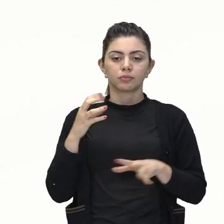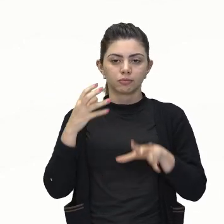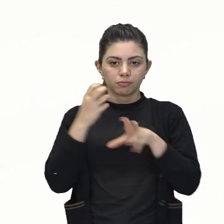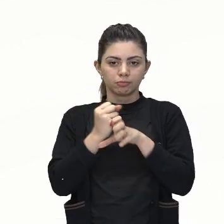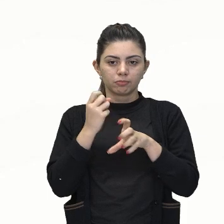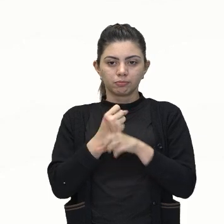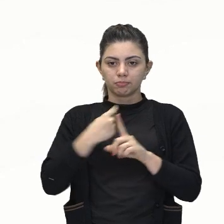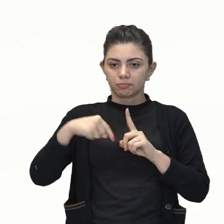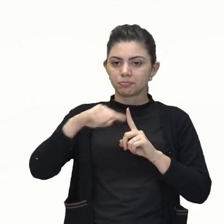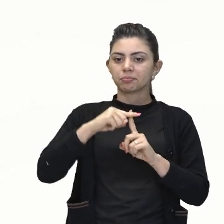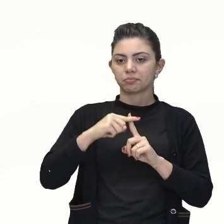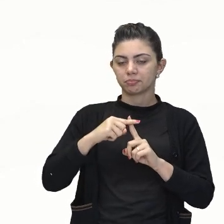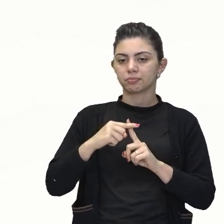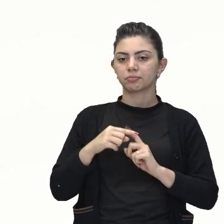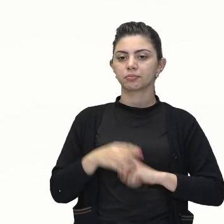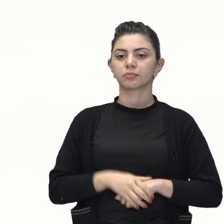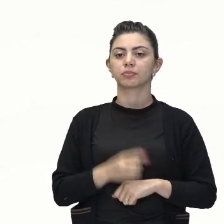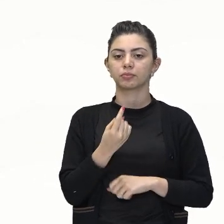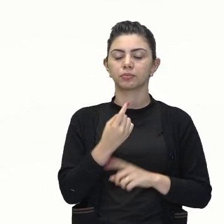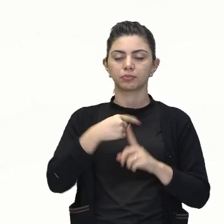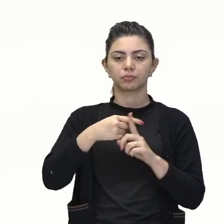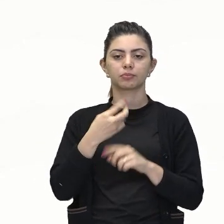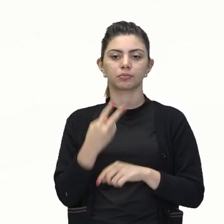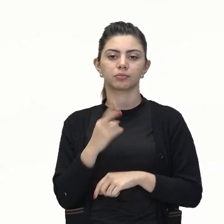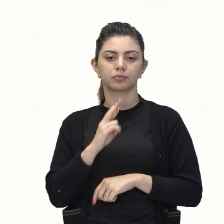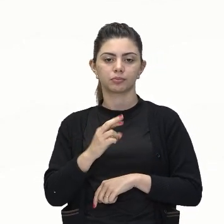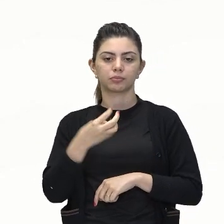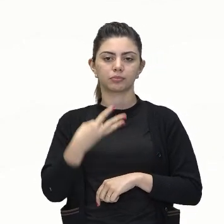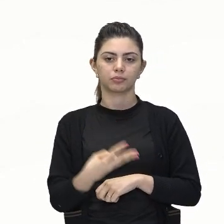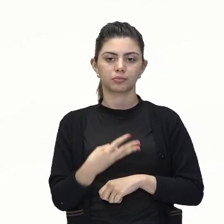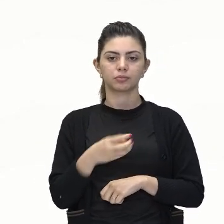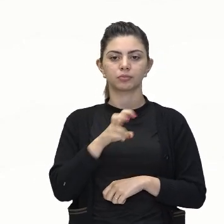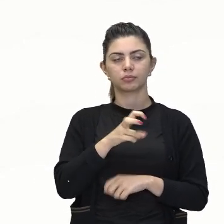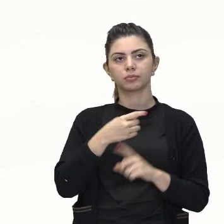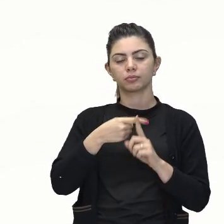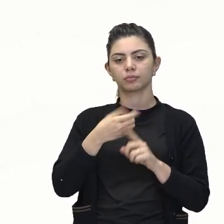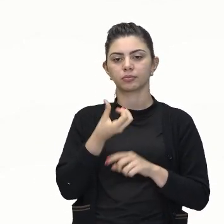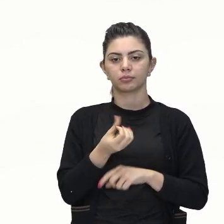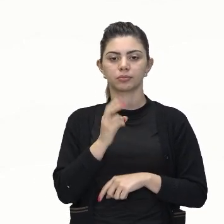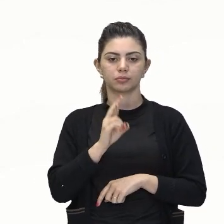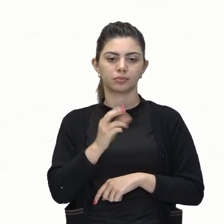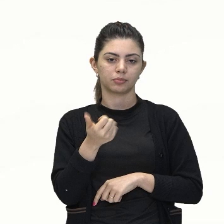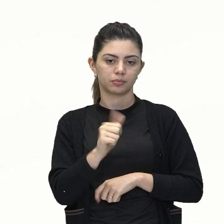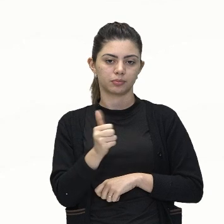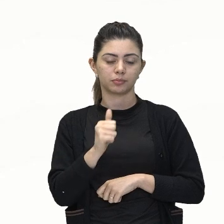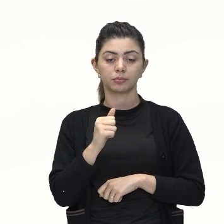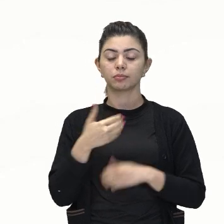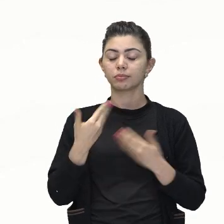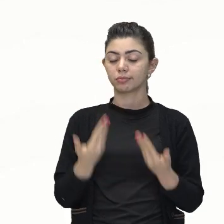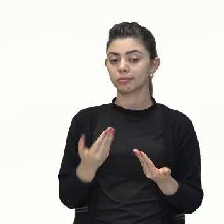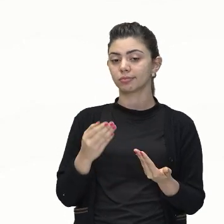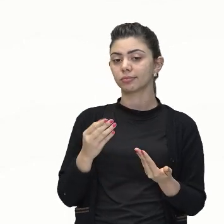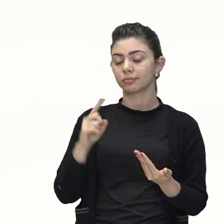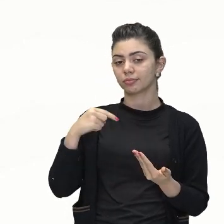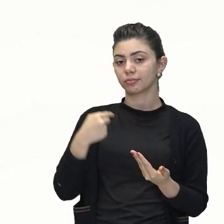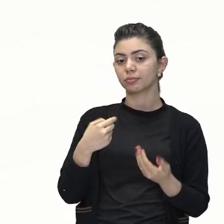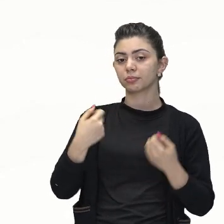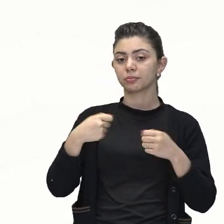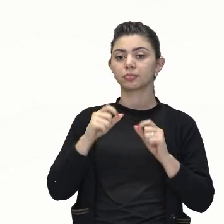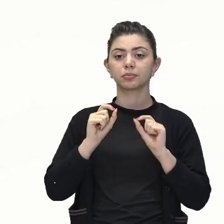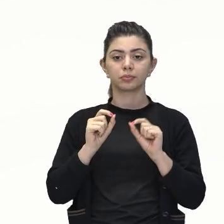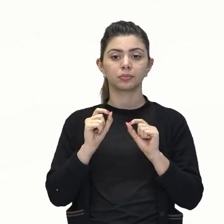sobe 1. 1 mais 2 é 3. 5 mais 6 é 11. Como nós temos que